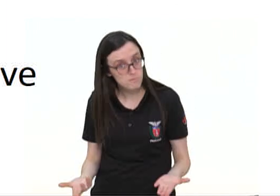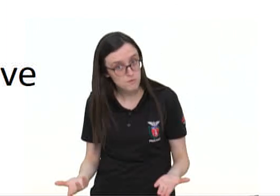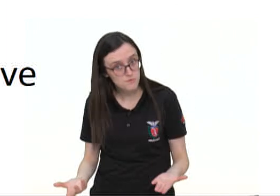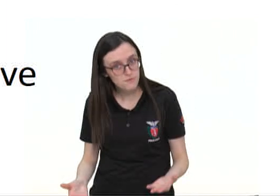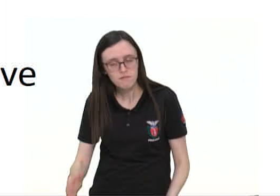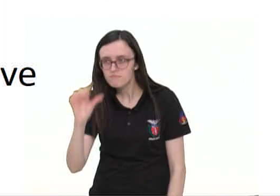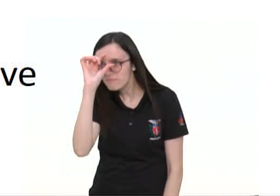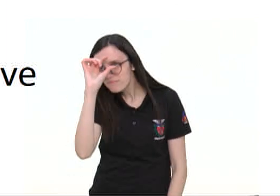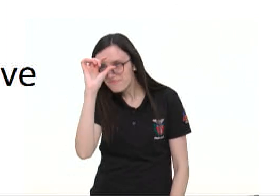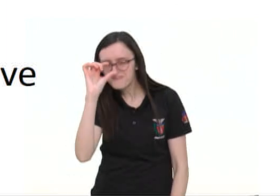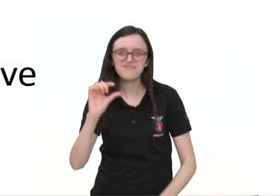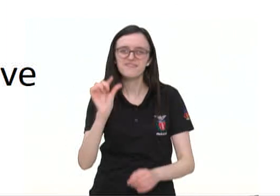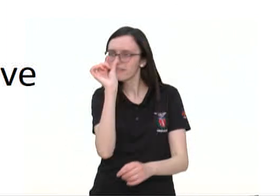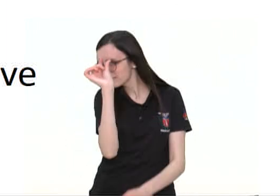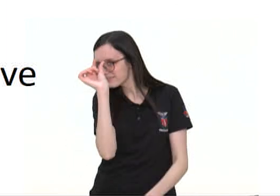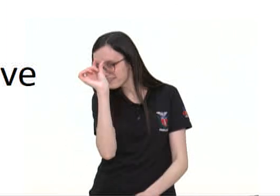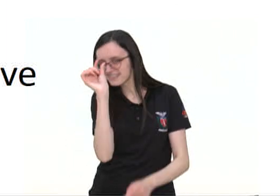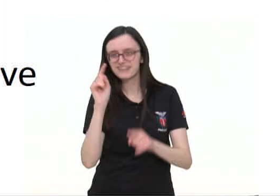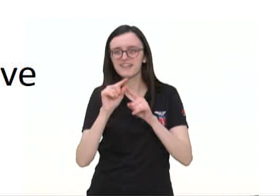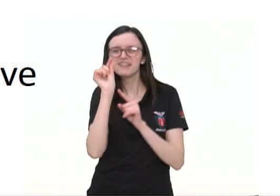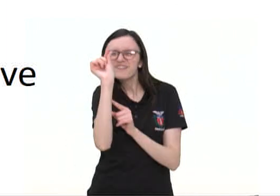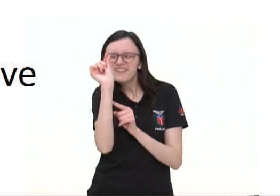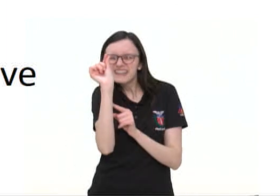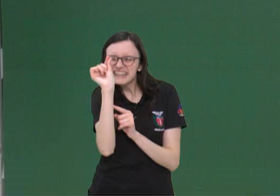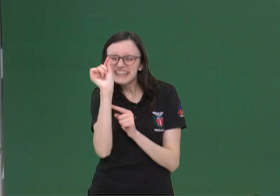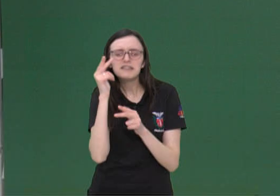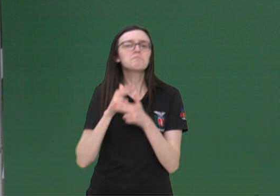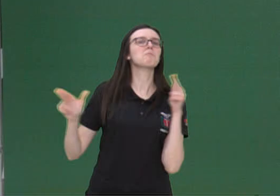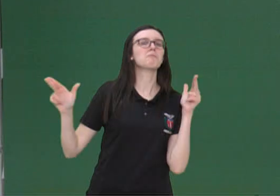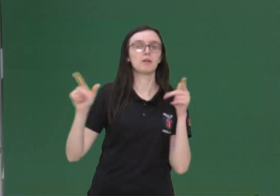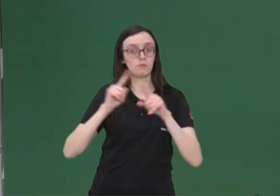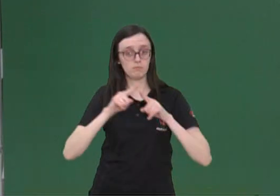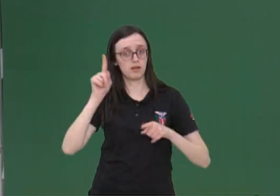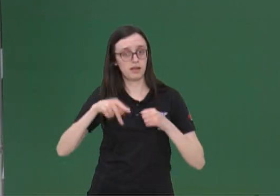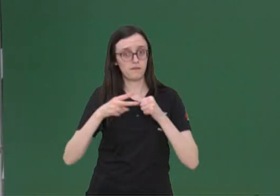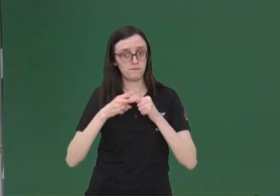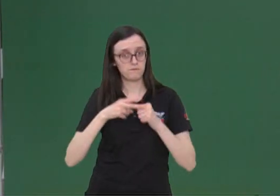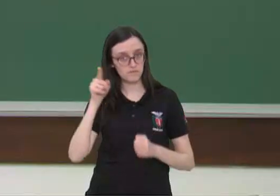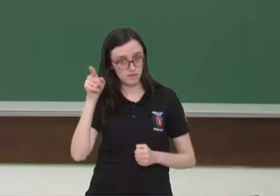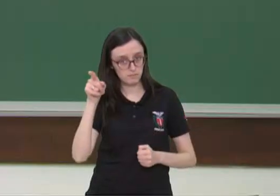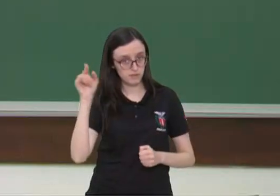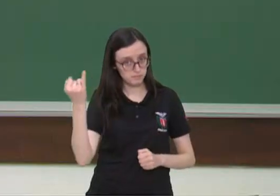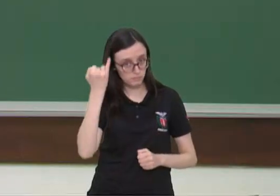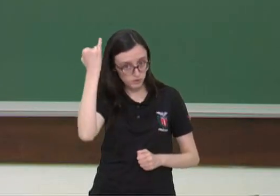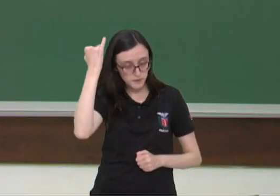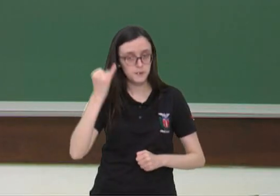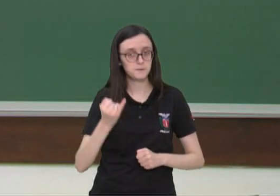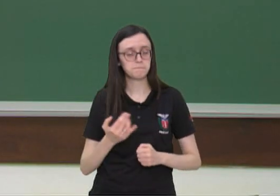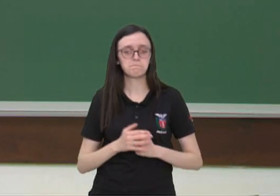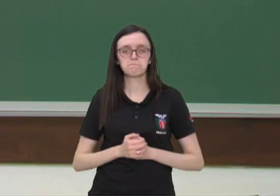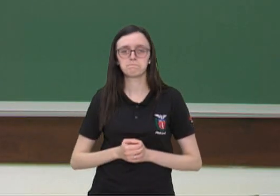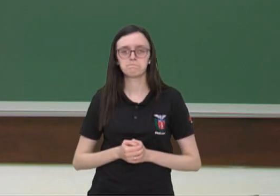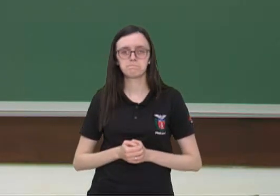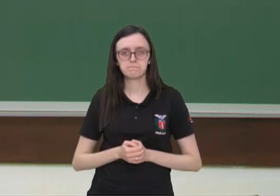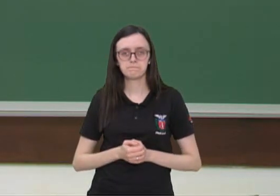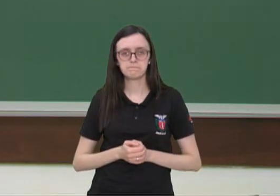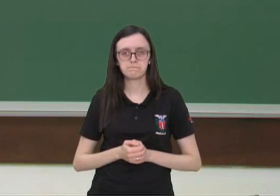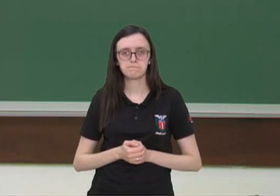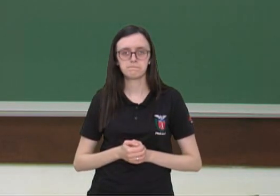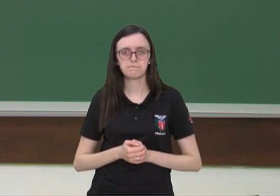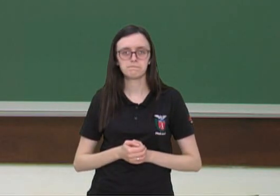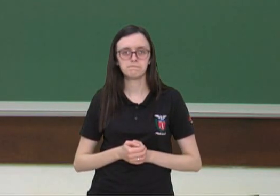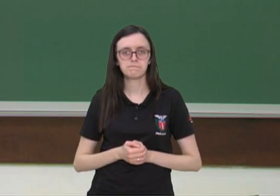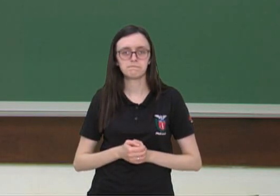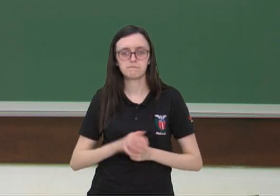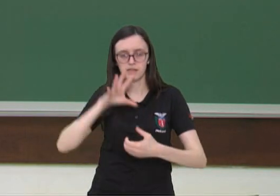né? É pequenininho, parece que está ali muito sutil, mas é um verbo, muito importante, inclusive.